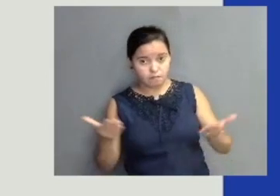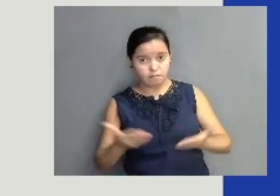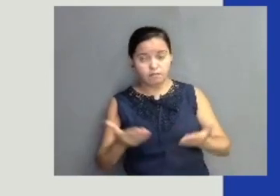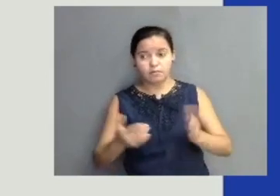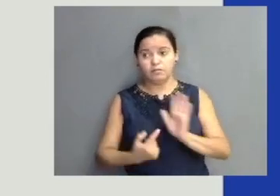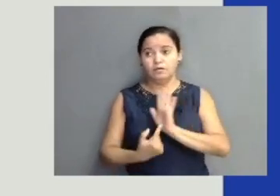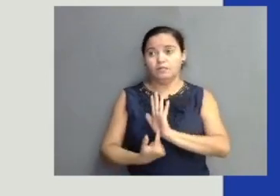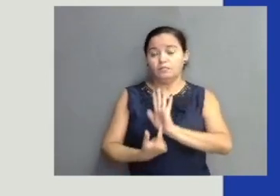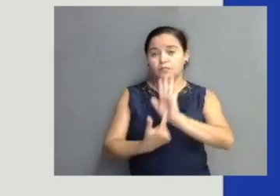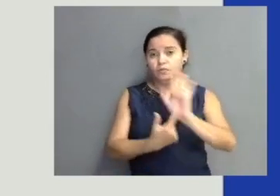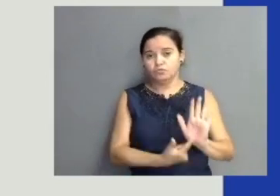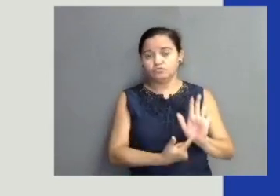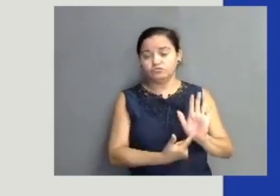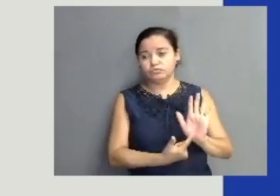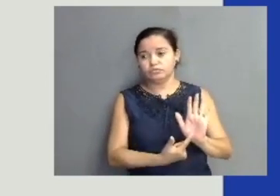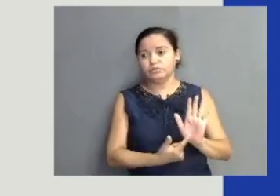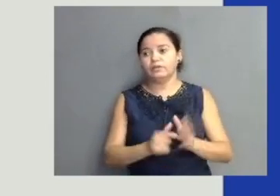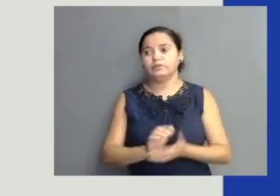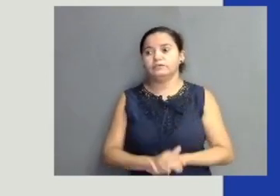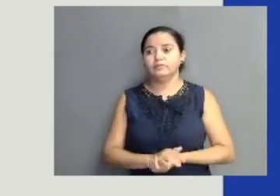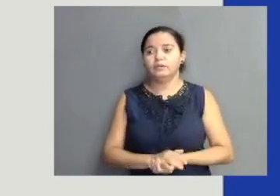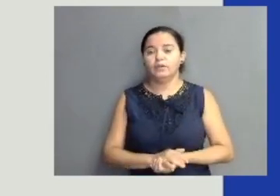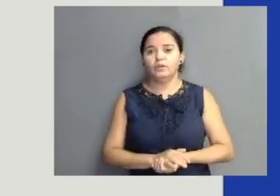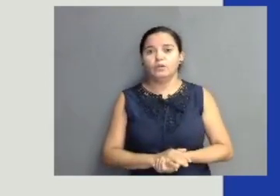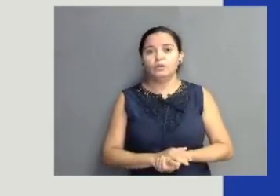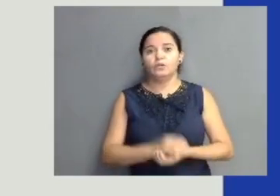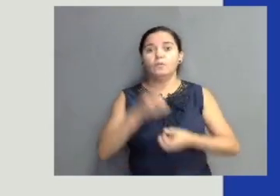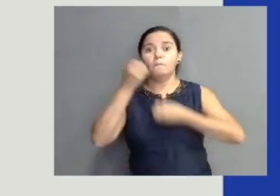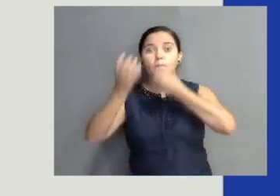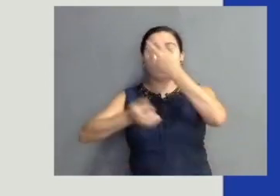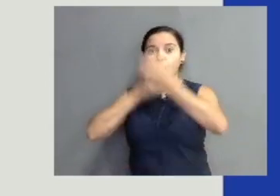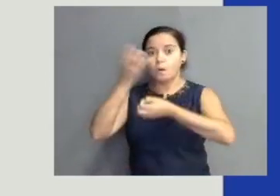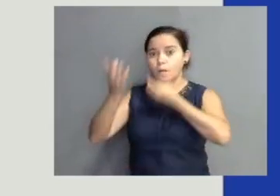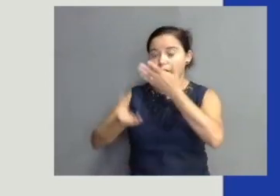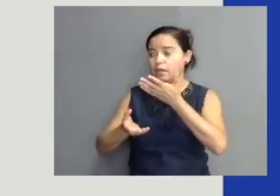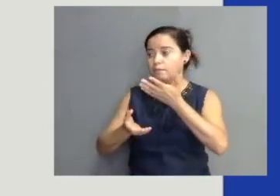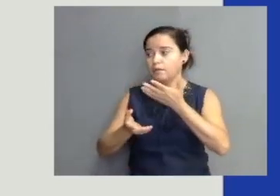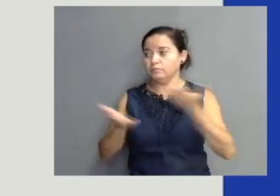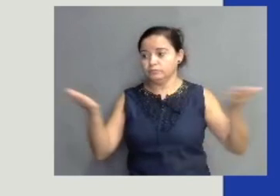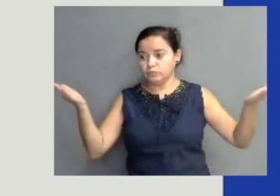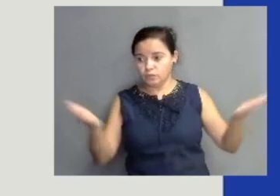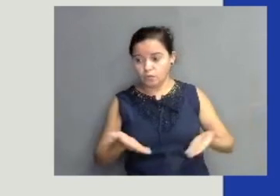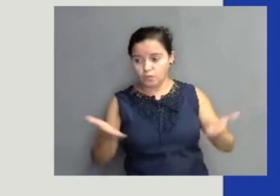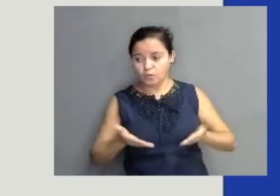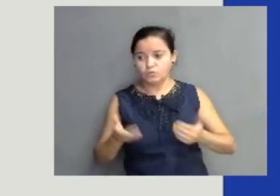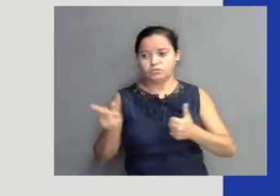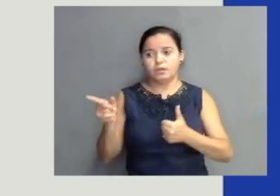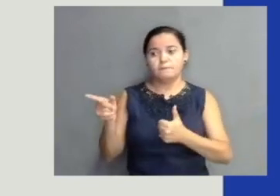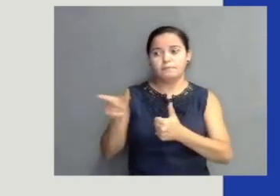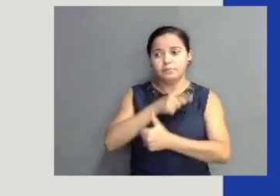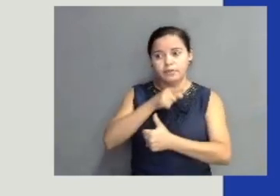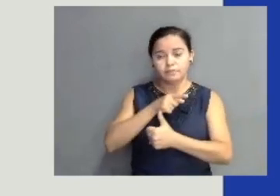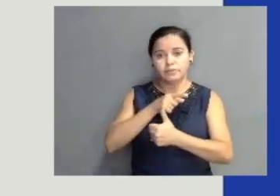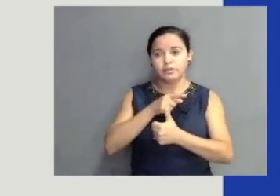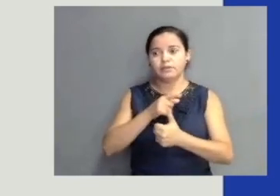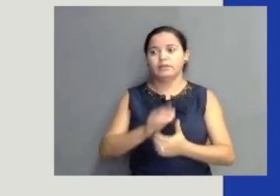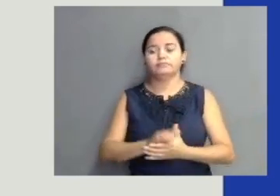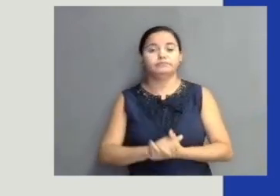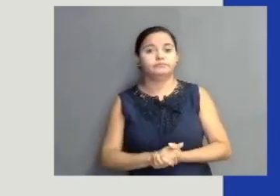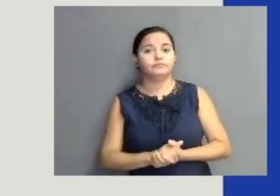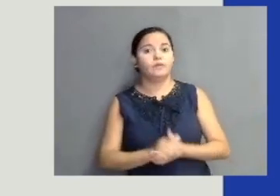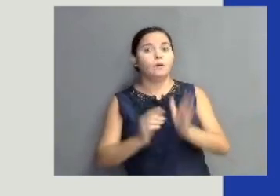é, do nosso poema, do poema que nós trouxemos hoje, a primeira estrofe, tá certo? E eu